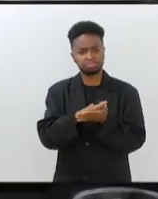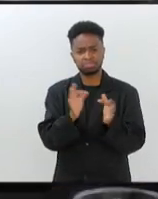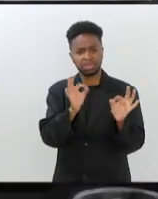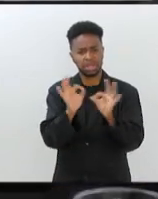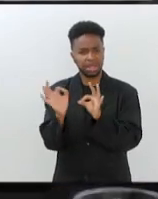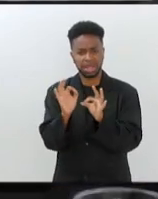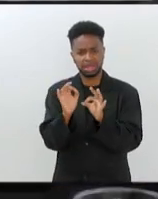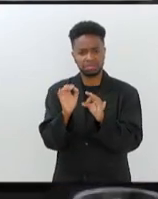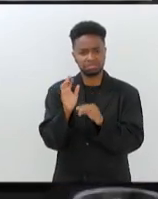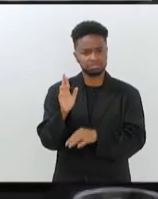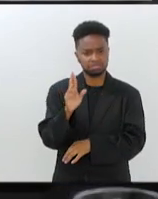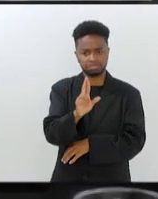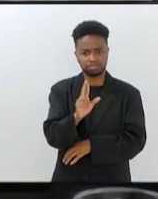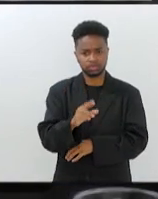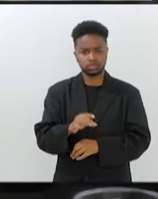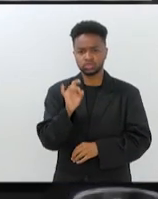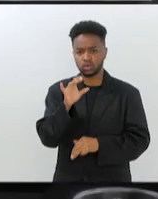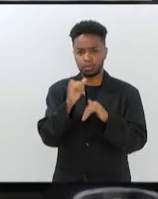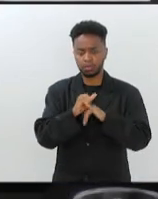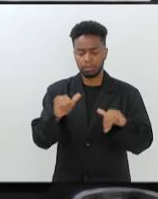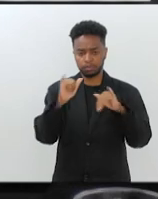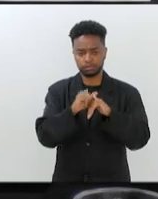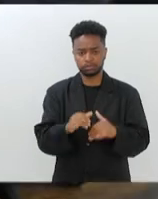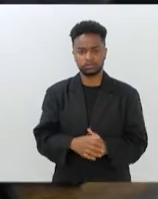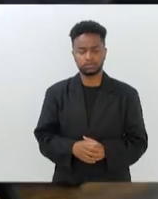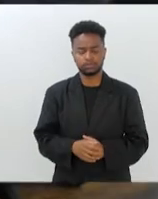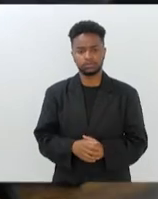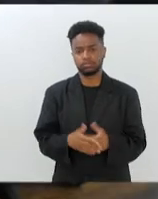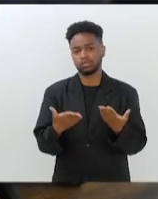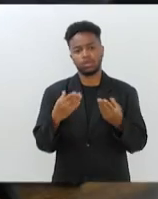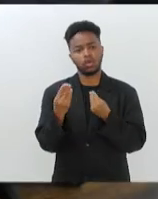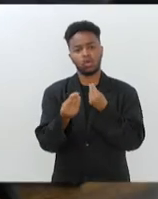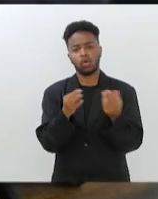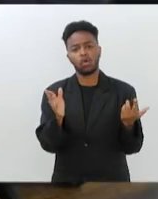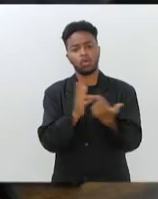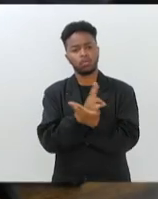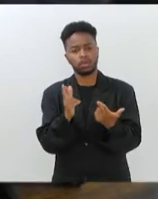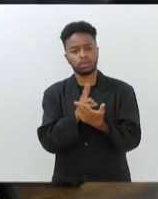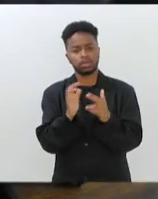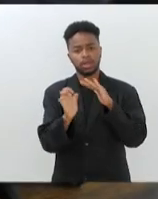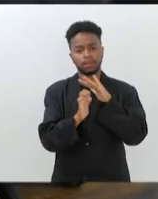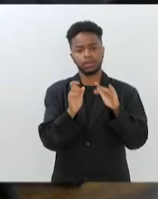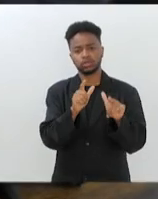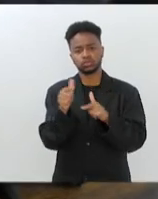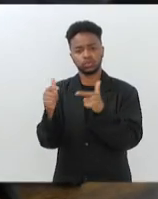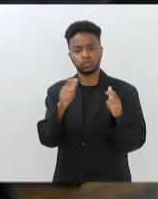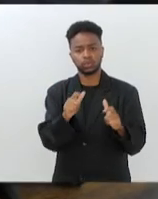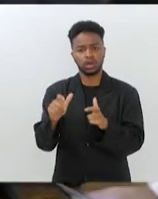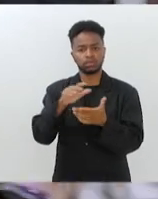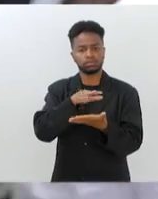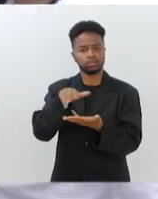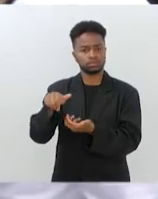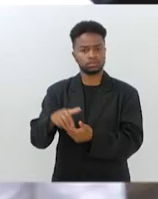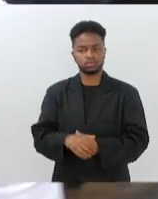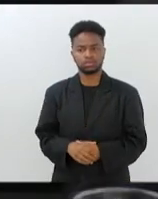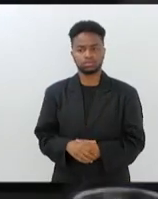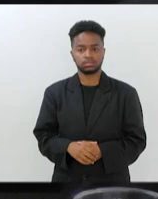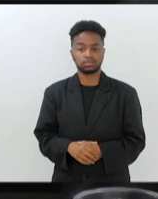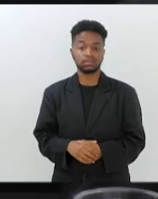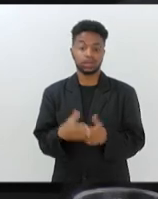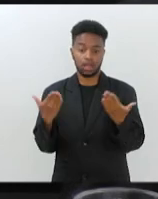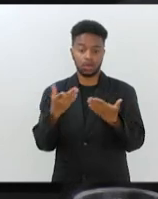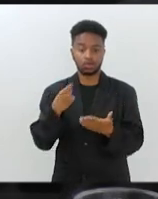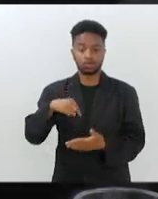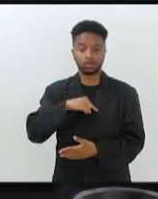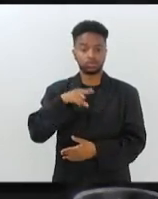a publicidade e a tal relacionamento com empresários do mundo aa a gente Dessa vez optou